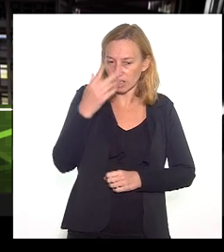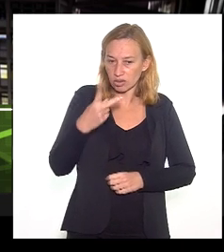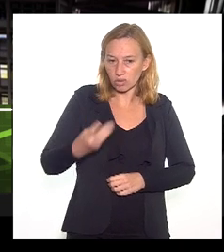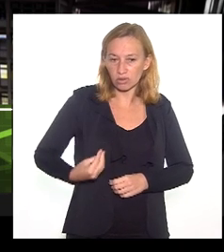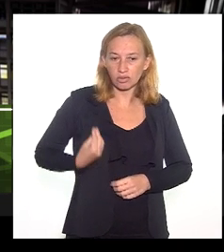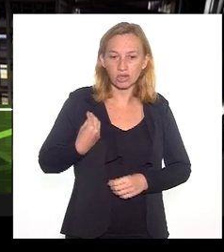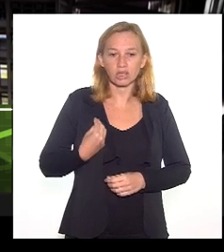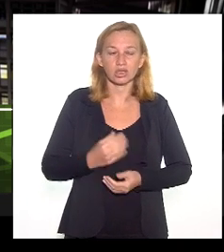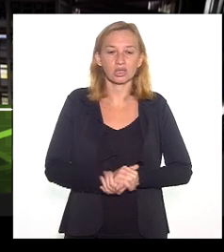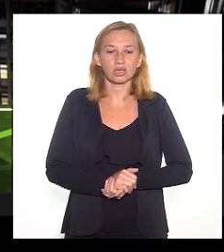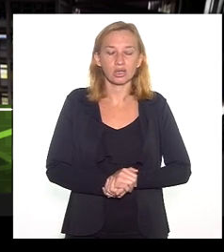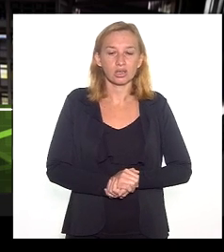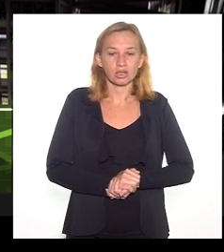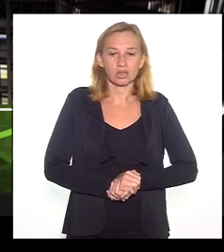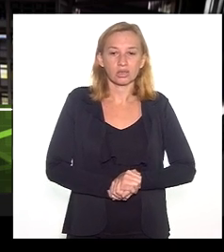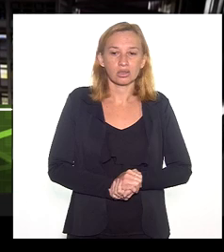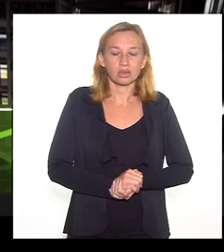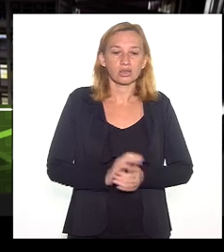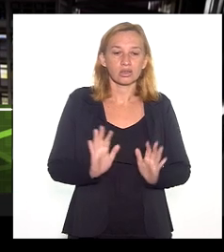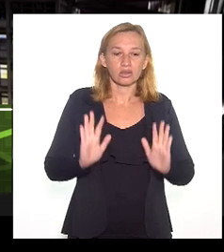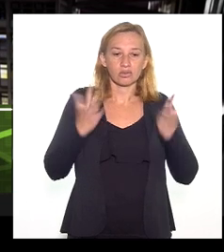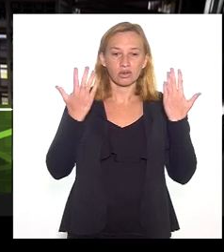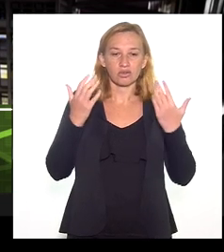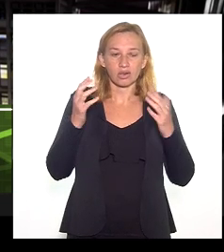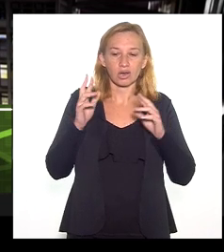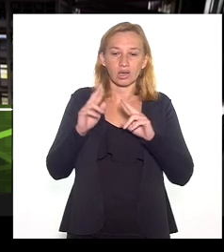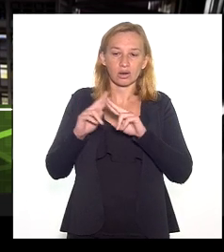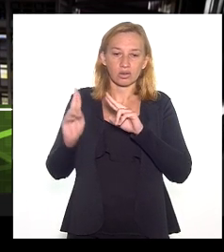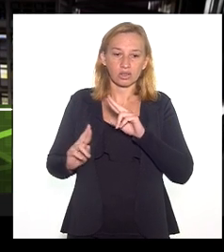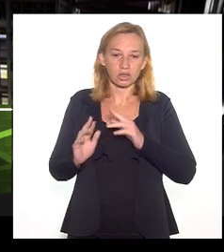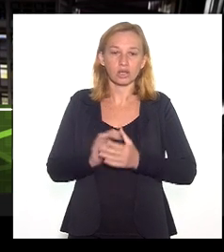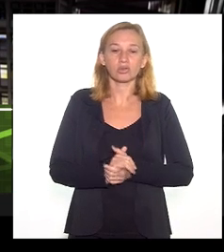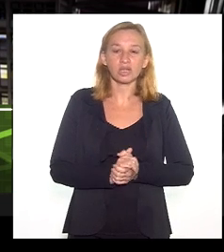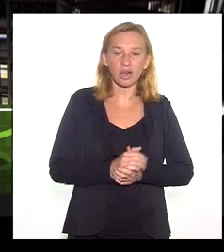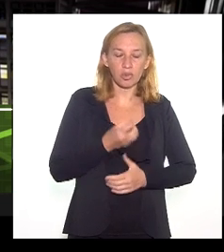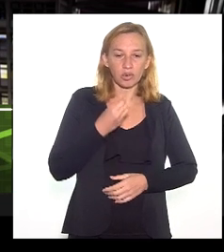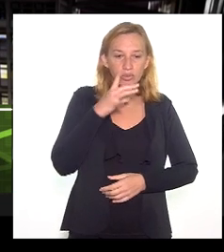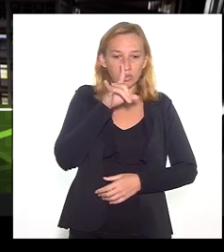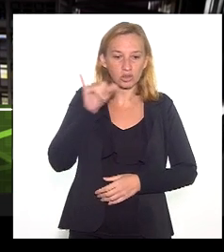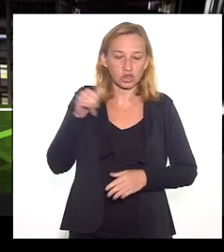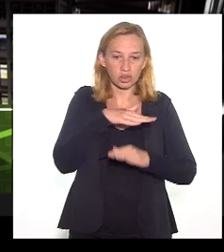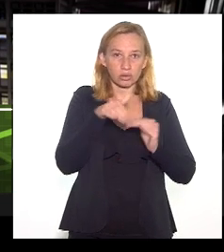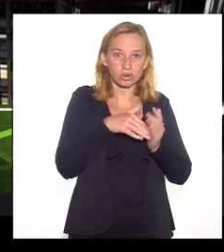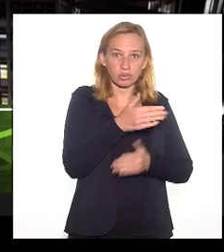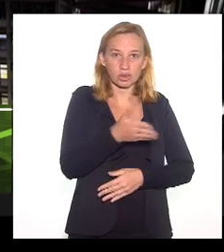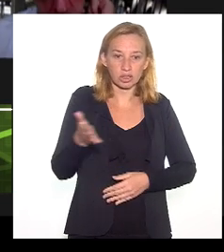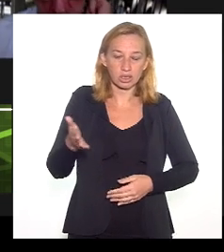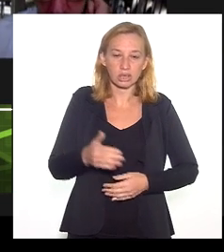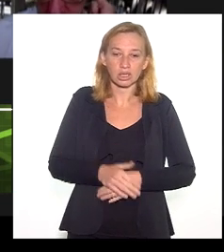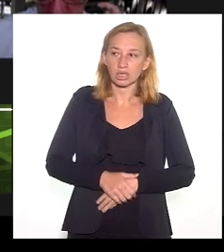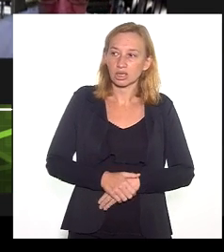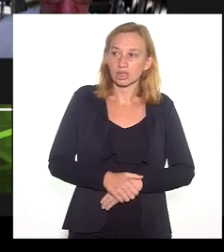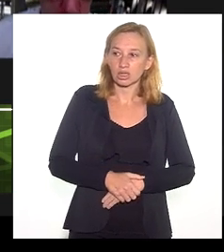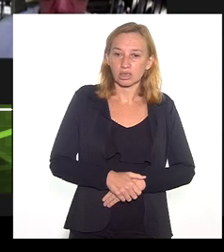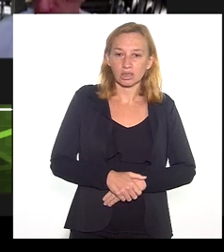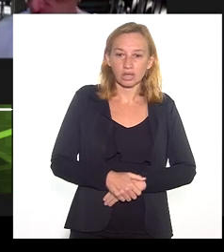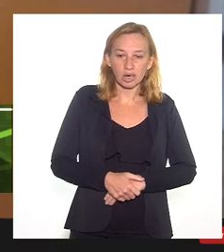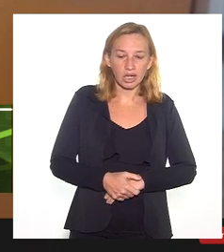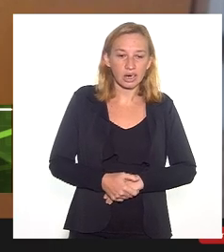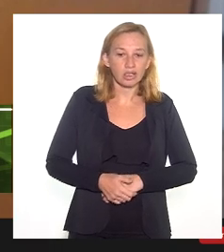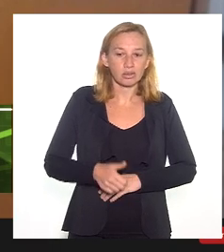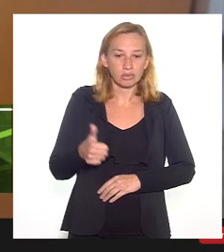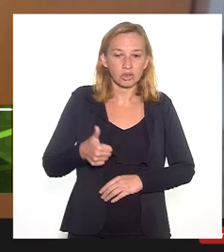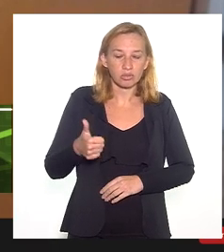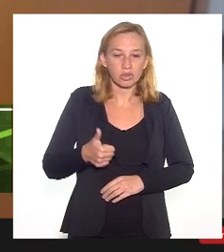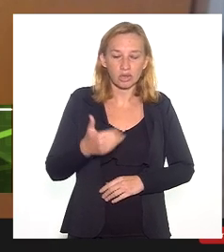Parabéns pelo trabalho. Viva a UERJ. Bom dia a todas e todos. Em primeiro lugar, quero